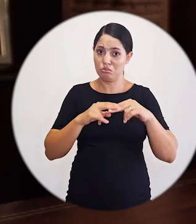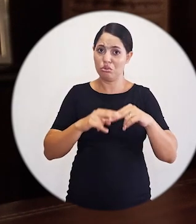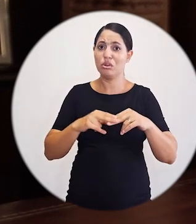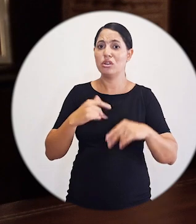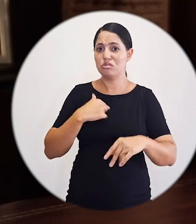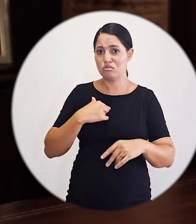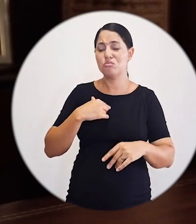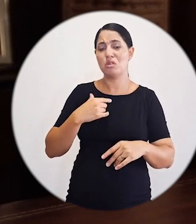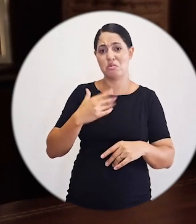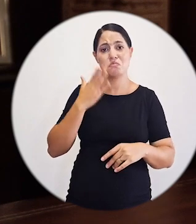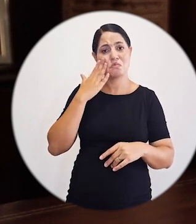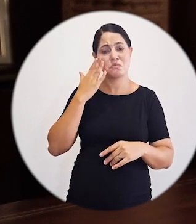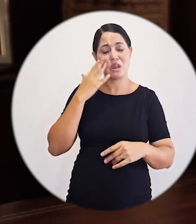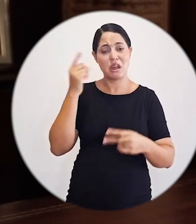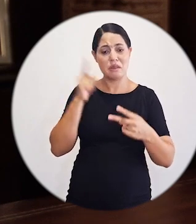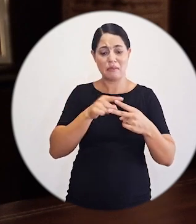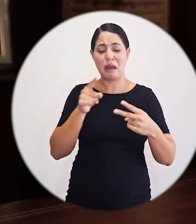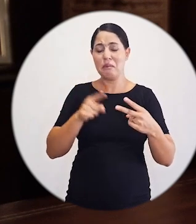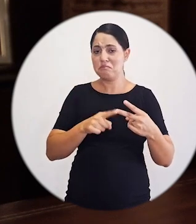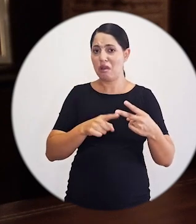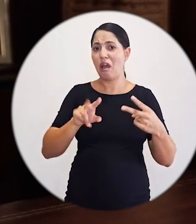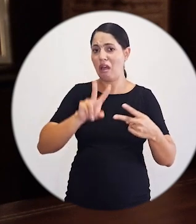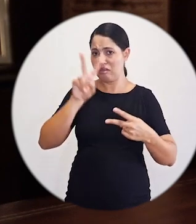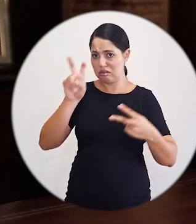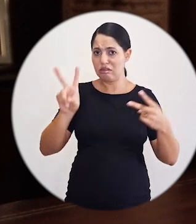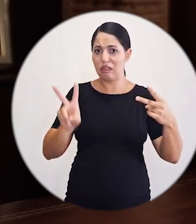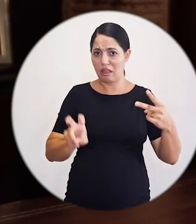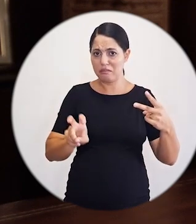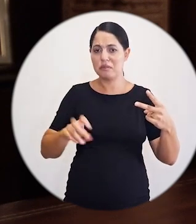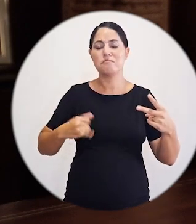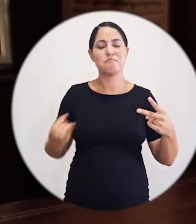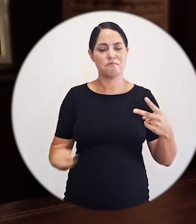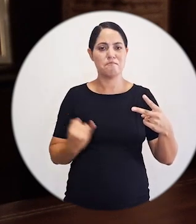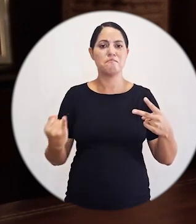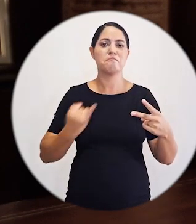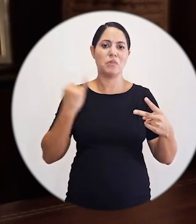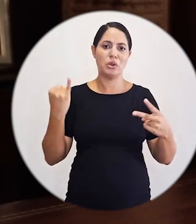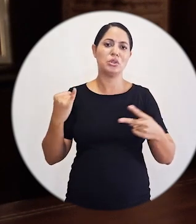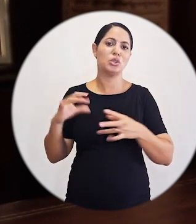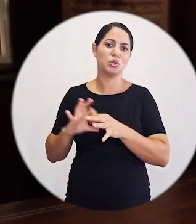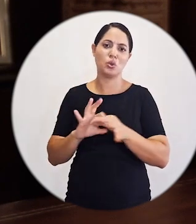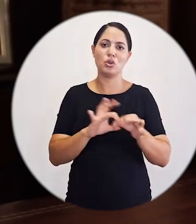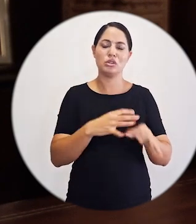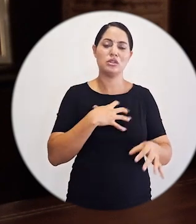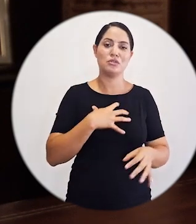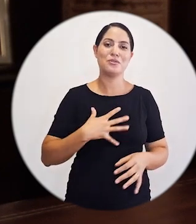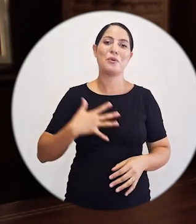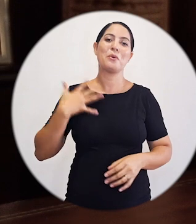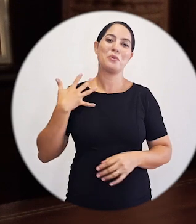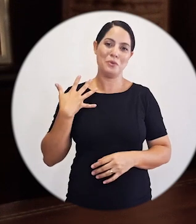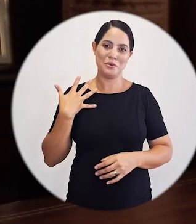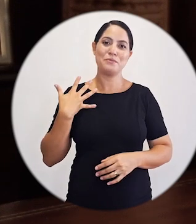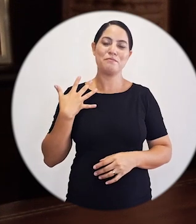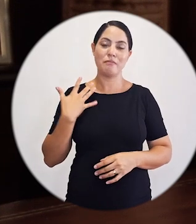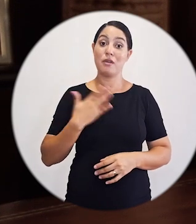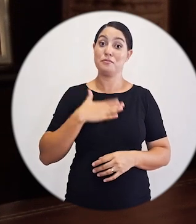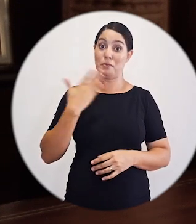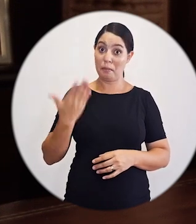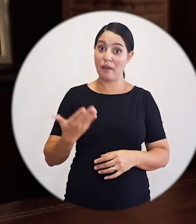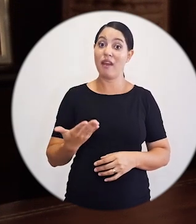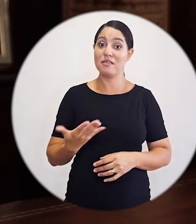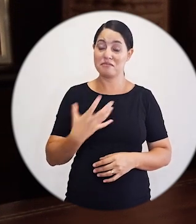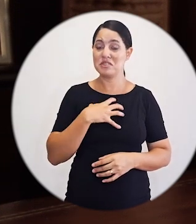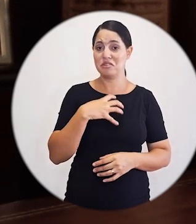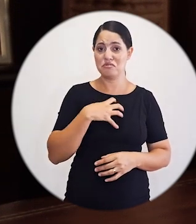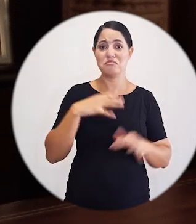O livro, portanto, eu considero militante desses 2 temas que são básicos e fiquei muito